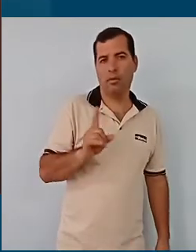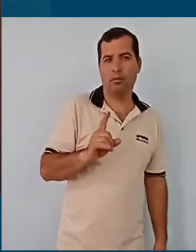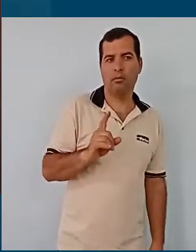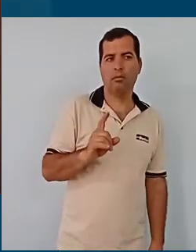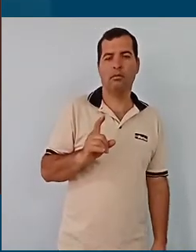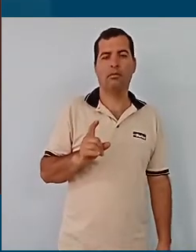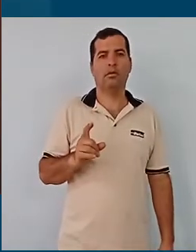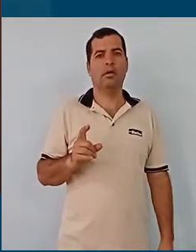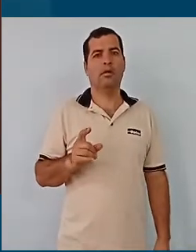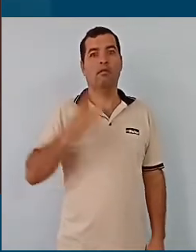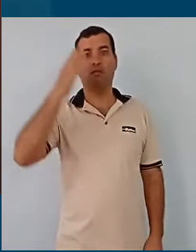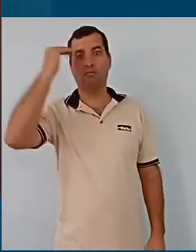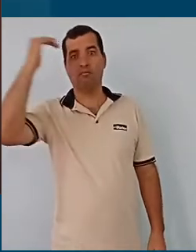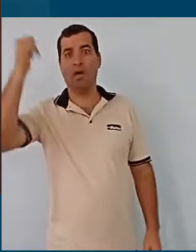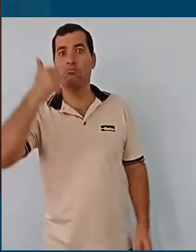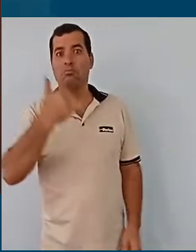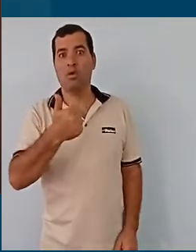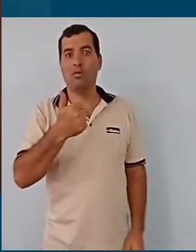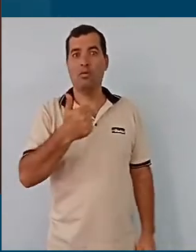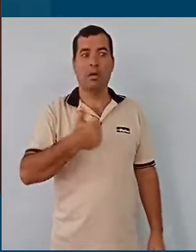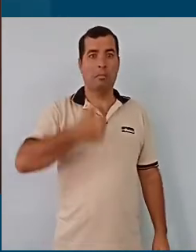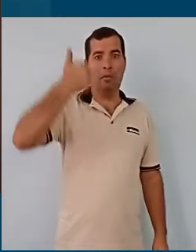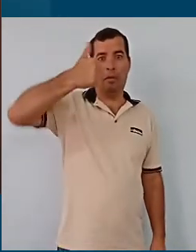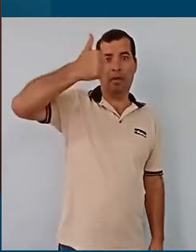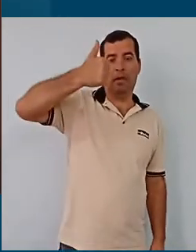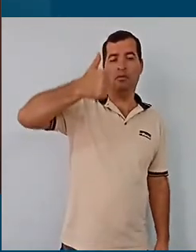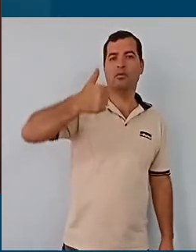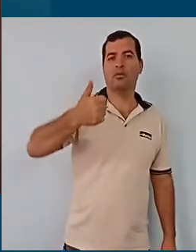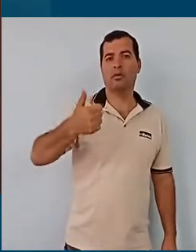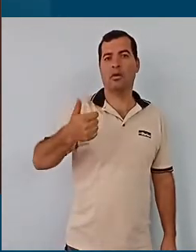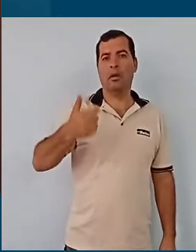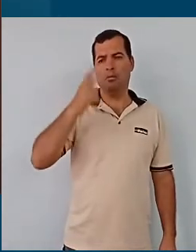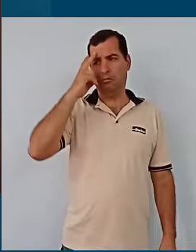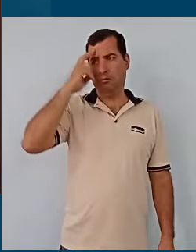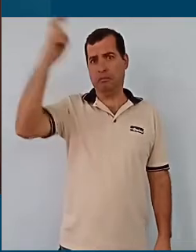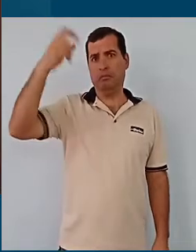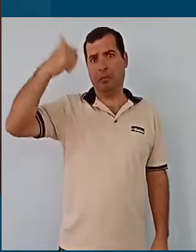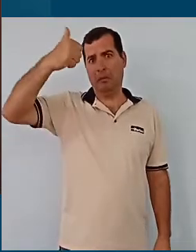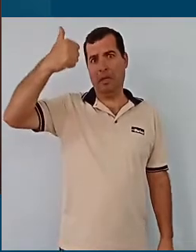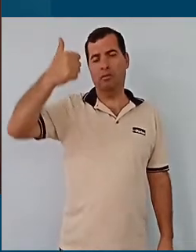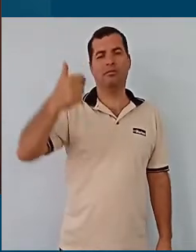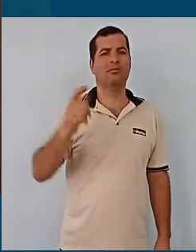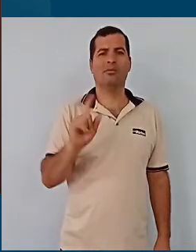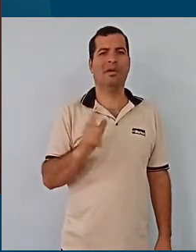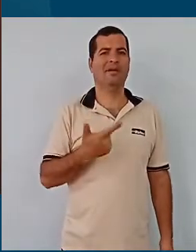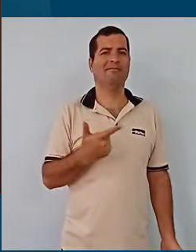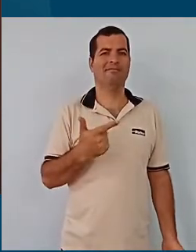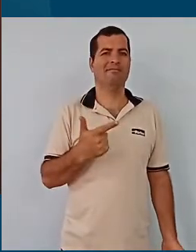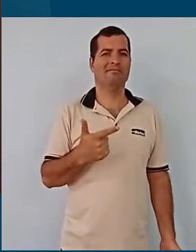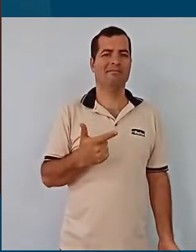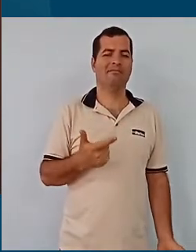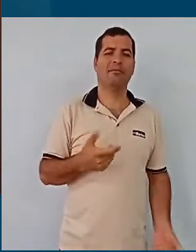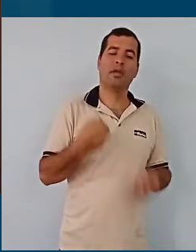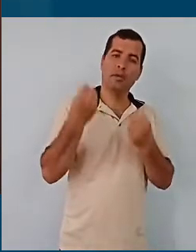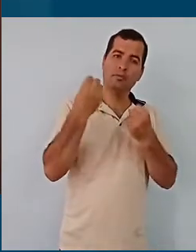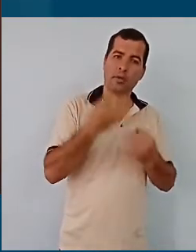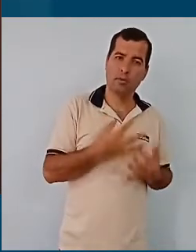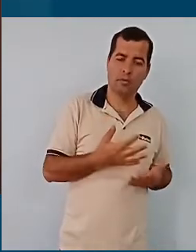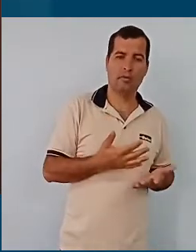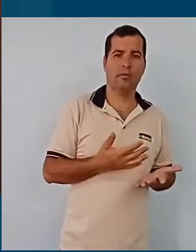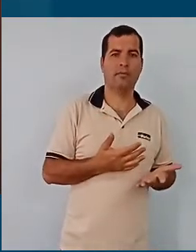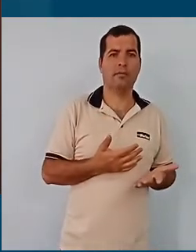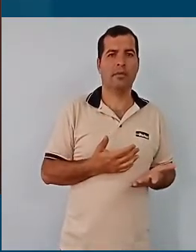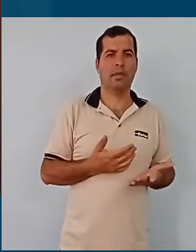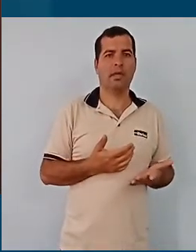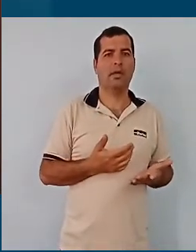vantagem acadêmica, nem torna alguém mais inteligente. E ele vai fechar. Por outro lado, há